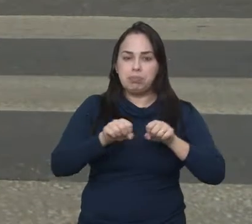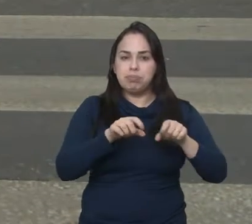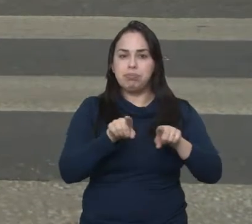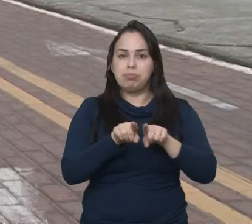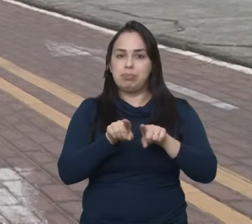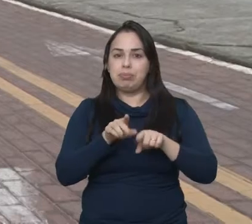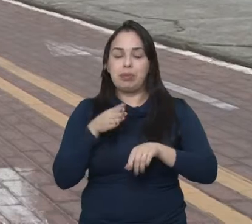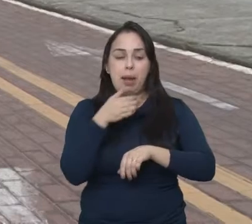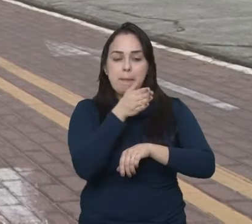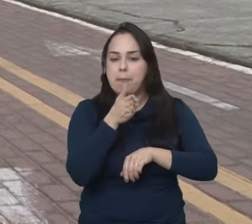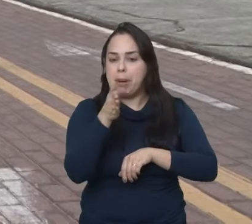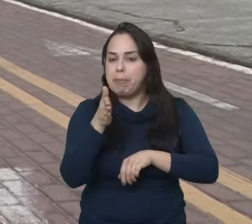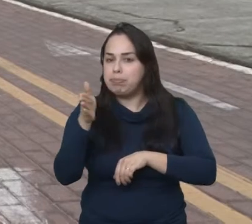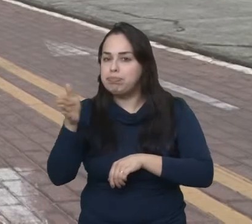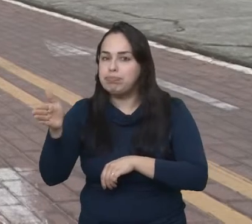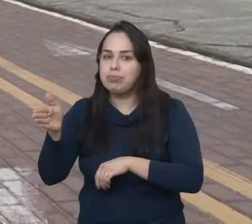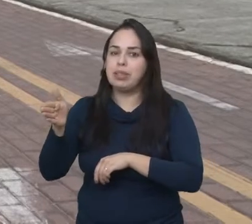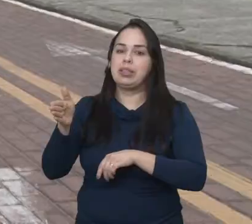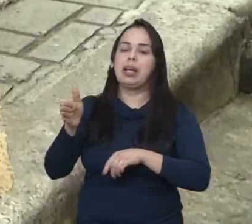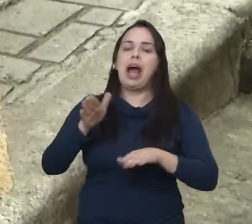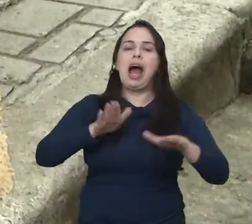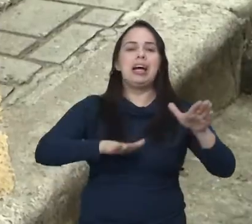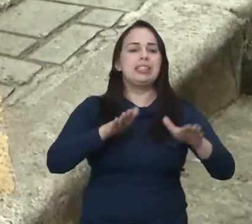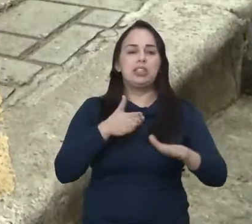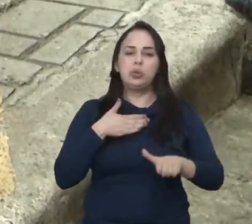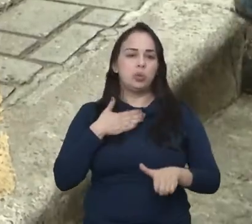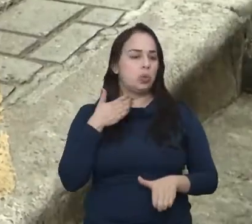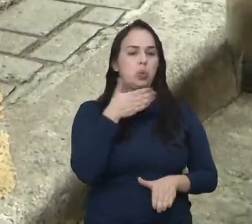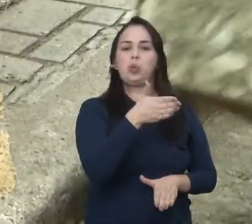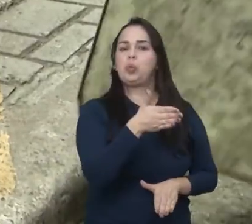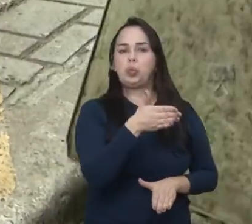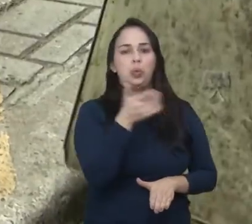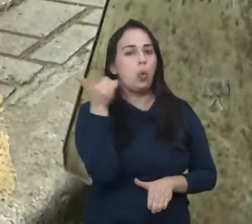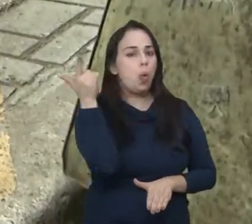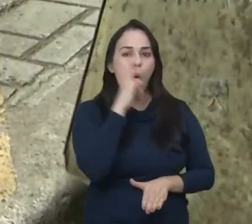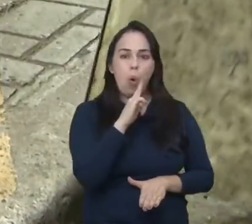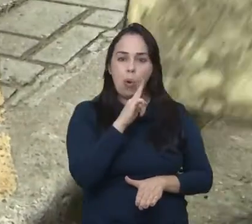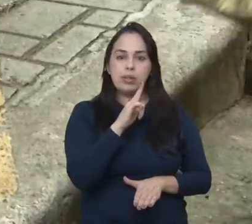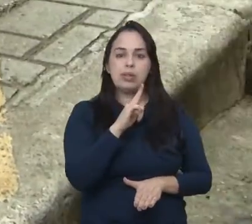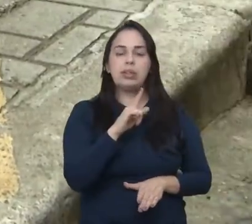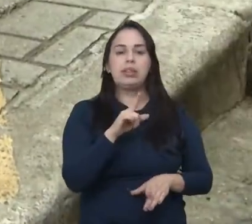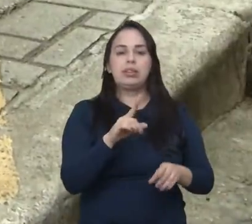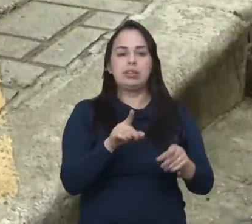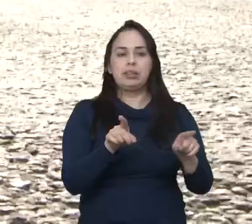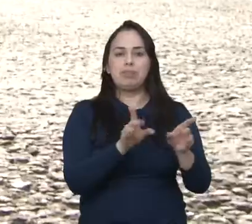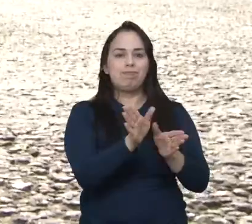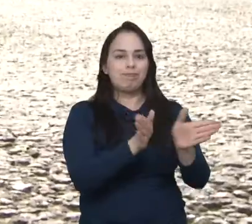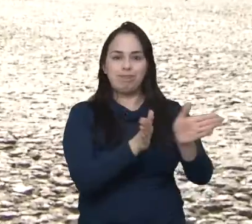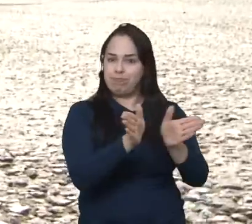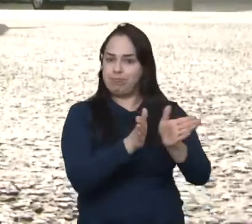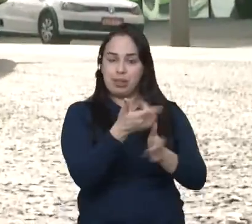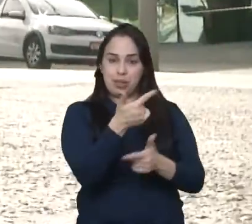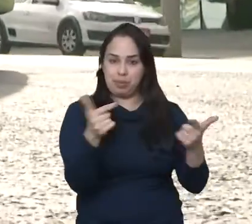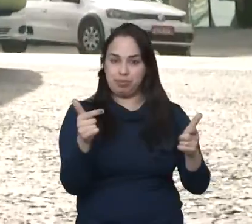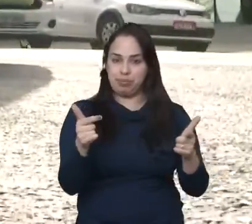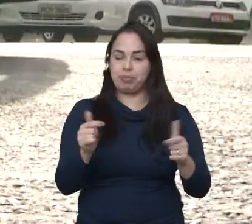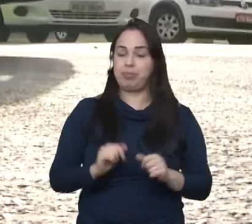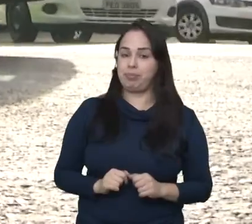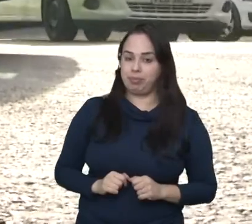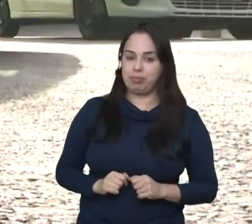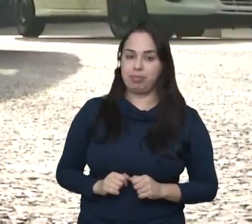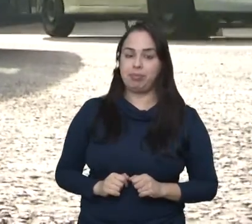barreiras arquitetônicas para cadeirantes, por exemplo. Então, a gente não pode olhar apenas para